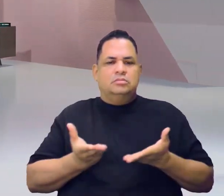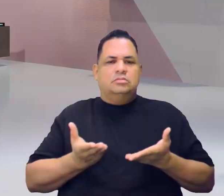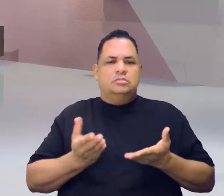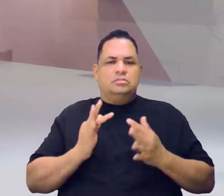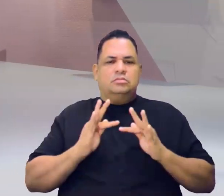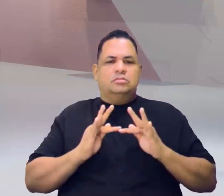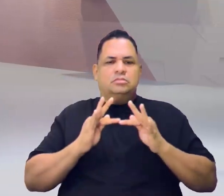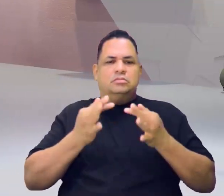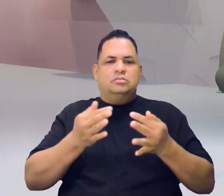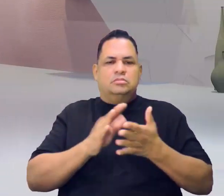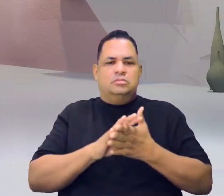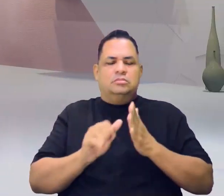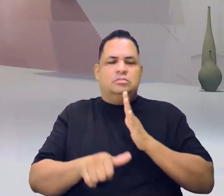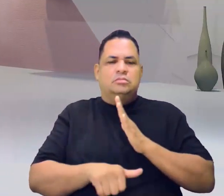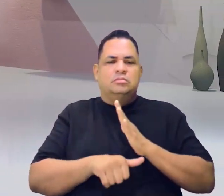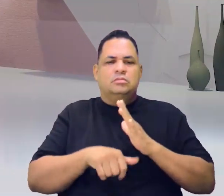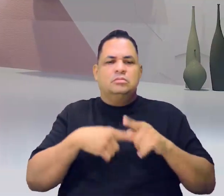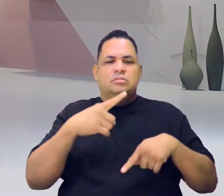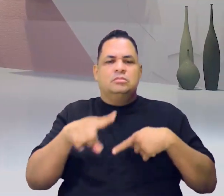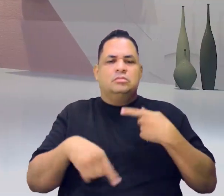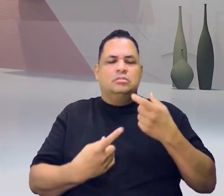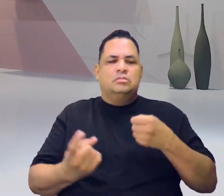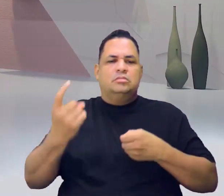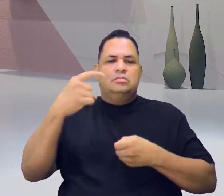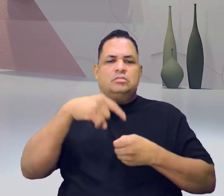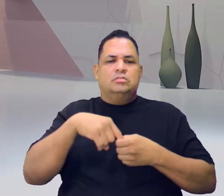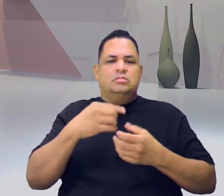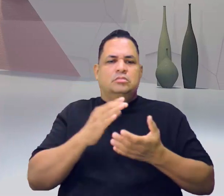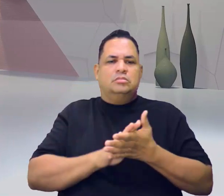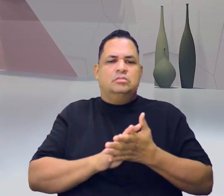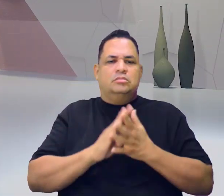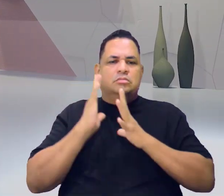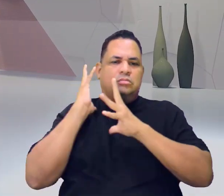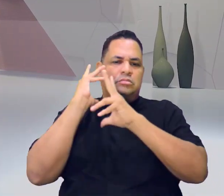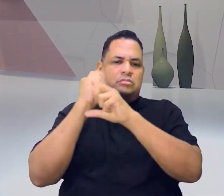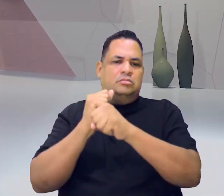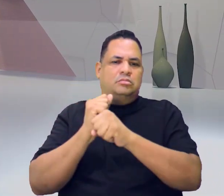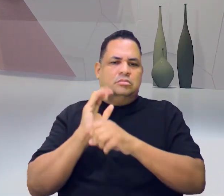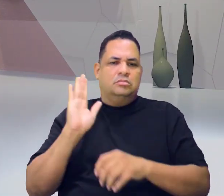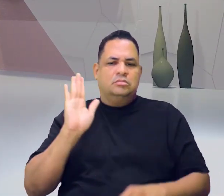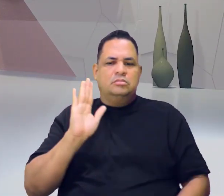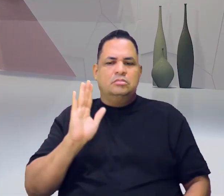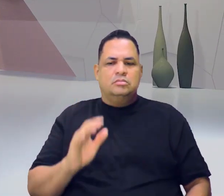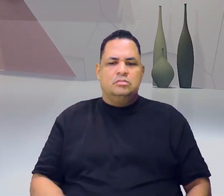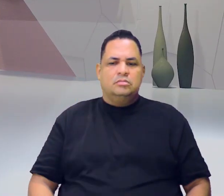amadinho, terminando aqui a nossa primeira parte, daqui a pouco eu retorno para o nosso momento de revisão. Até lá!